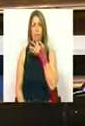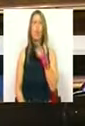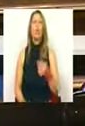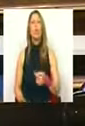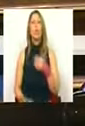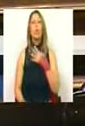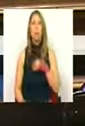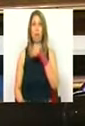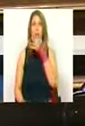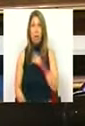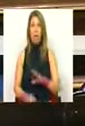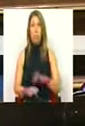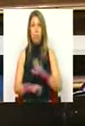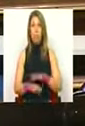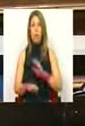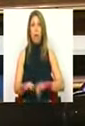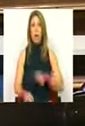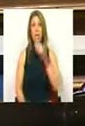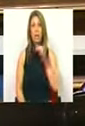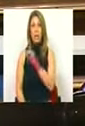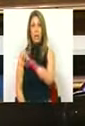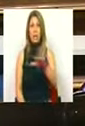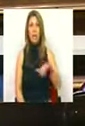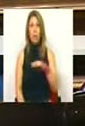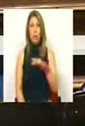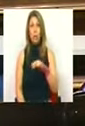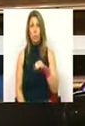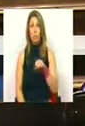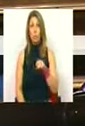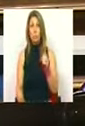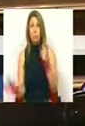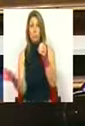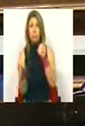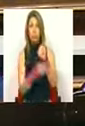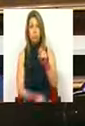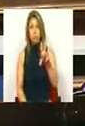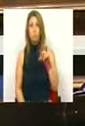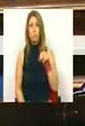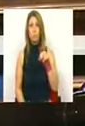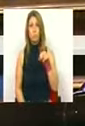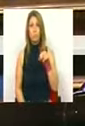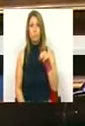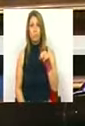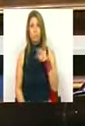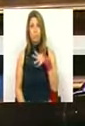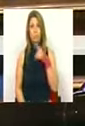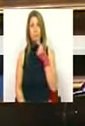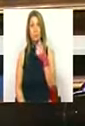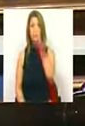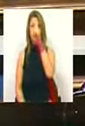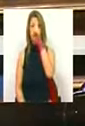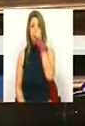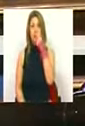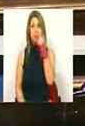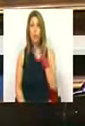da limpeza dos terrenos. E quero deixar-lhe esta questão, Sr. Ministro. Esse esforço dos portugueses,